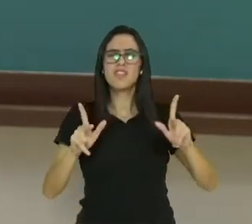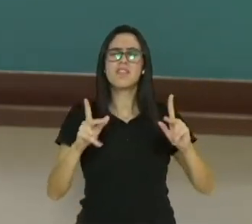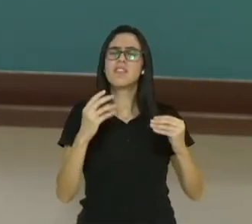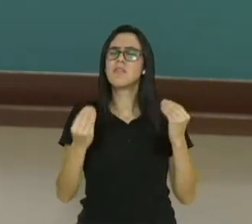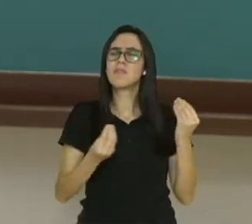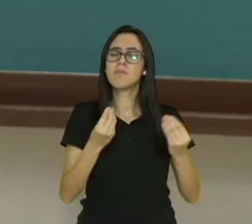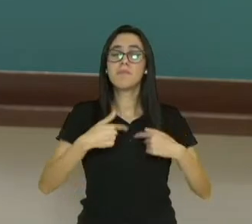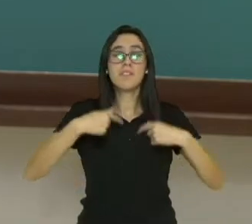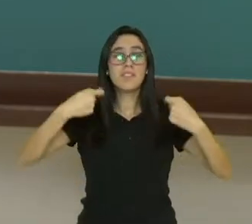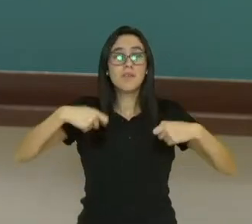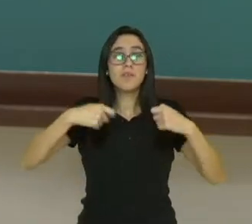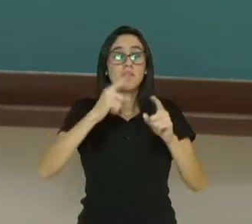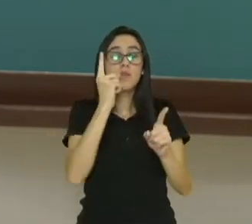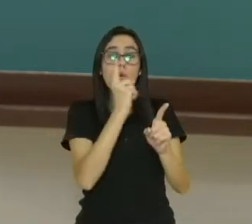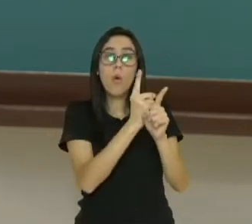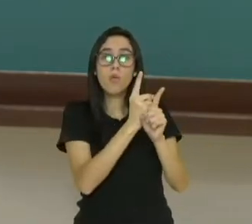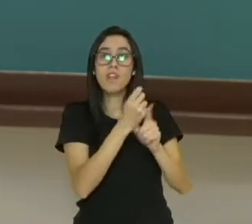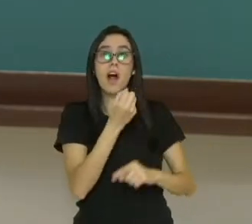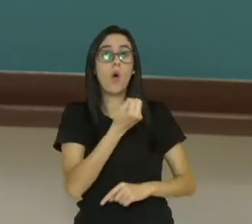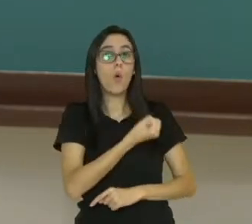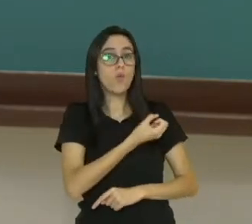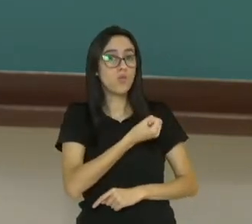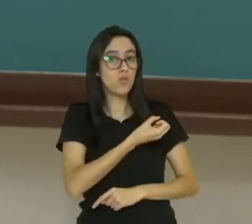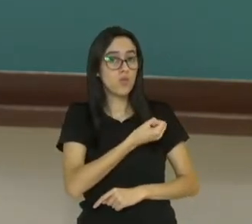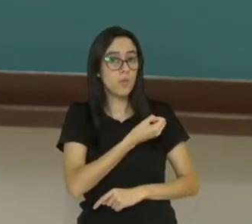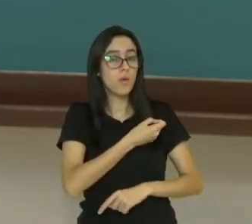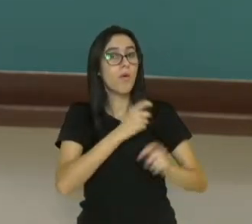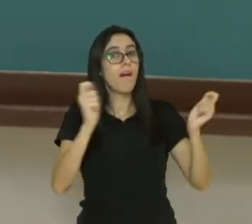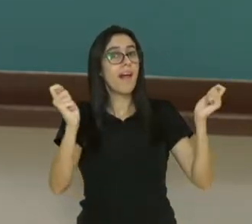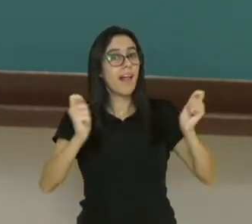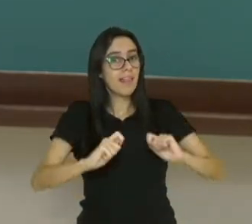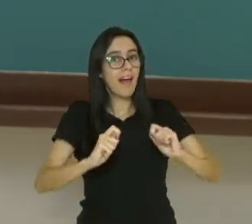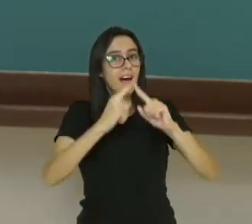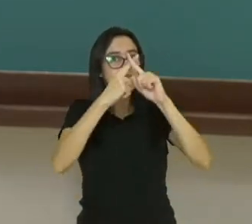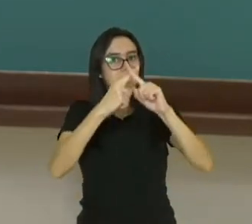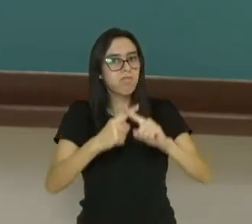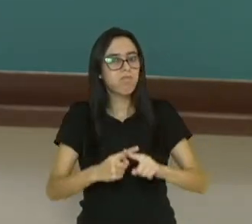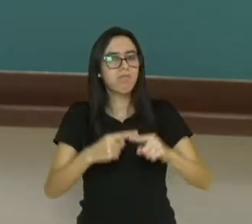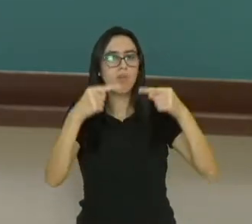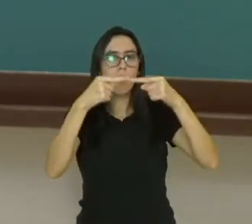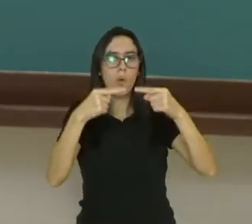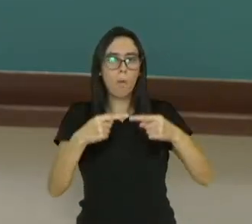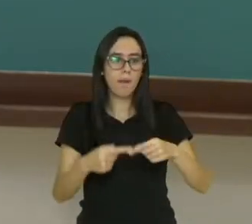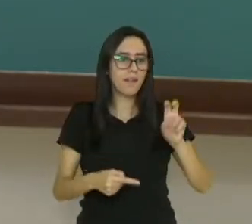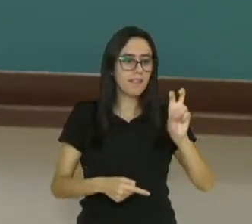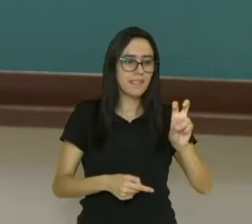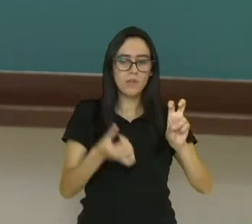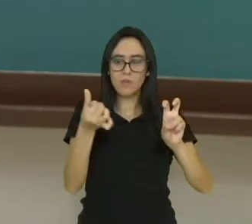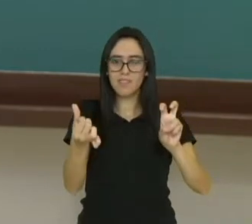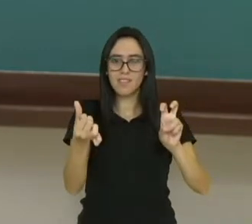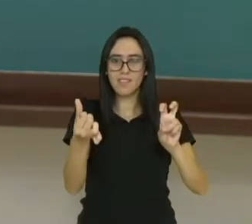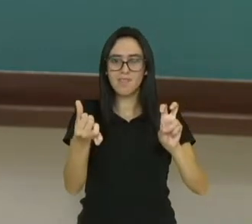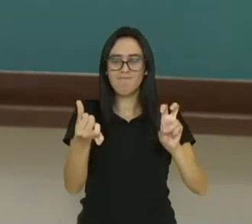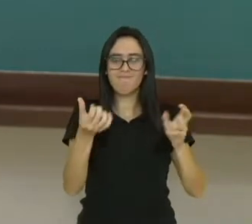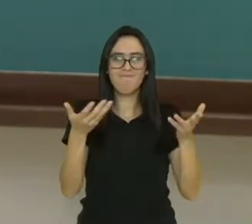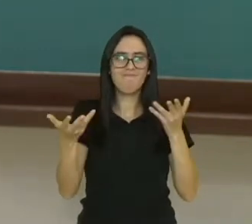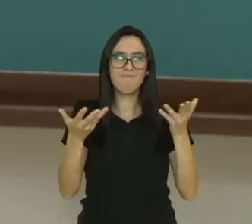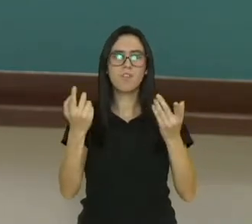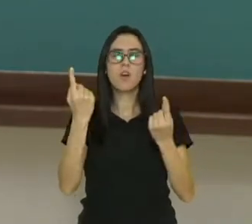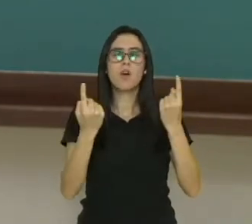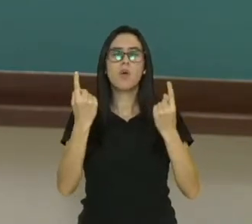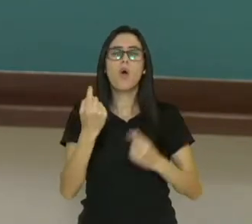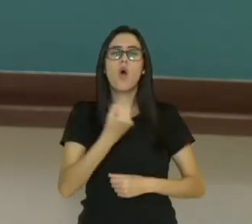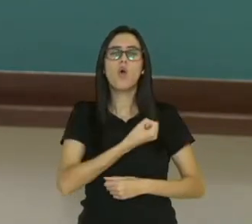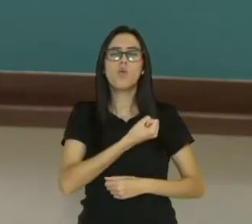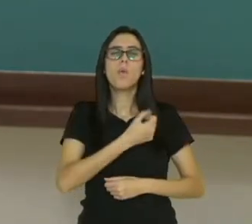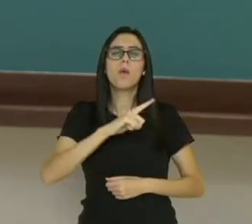que seja múltiplo. Múltiplo é o quê? Que está na tabuada ao mesmo tempo do 5 e do 6. Que número está na tabuada ao